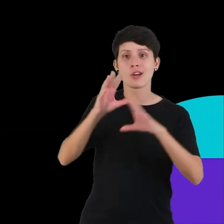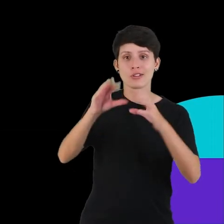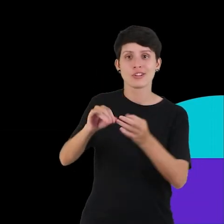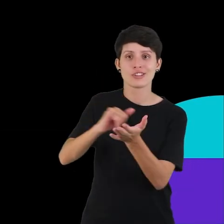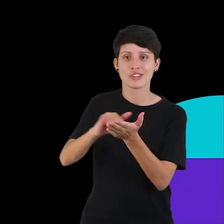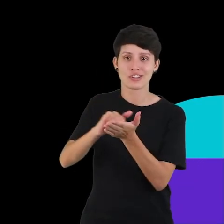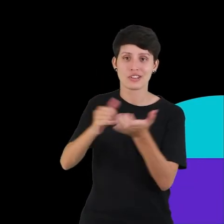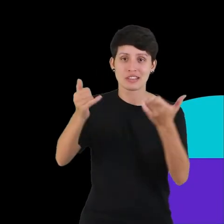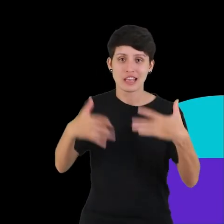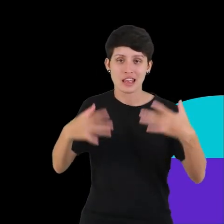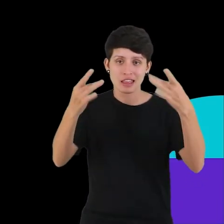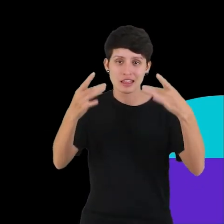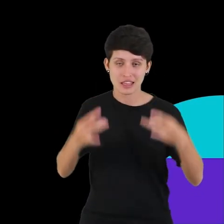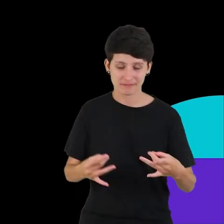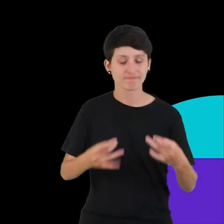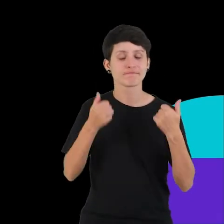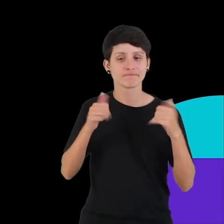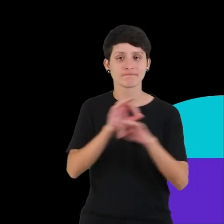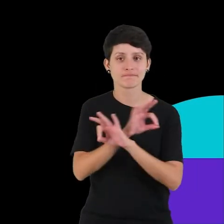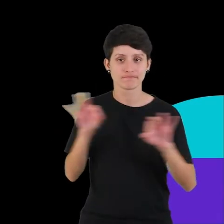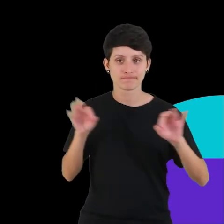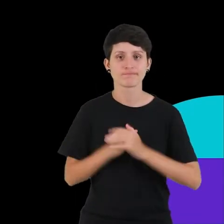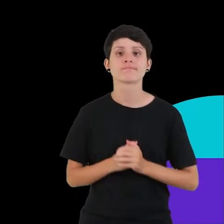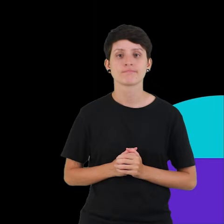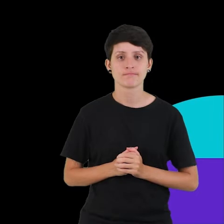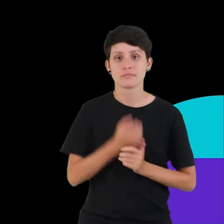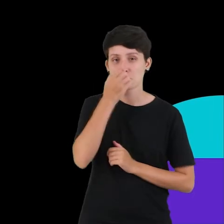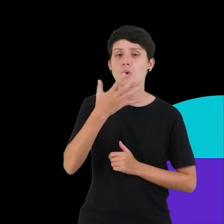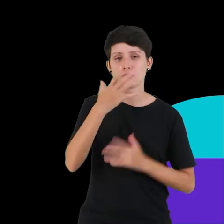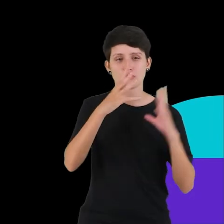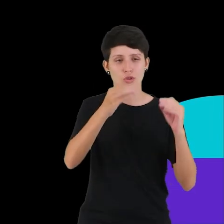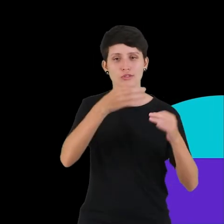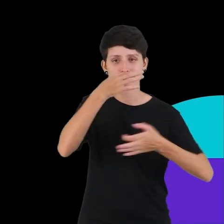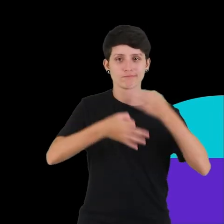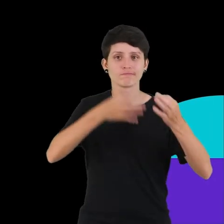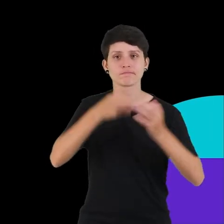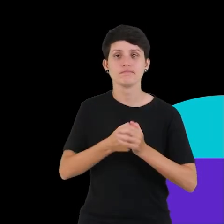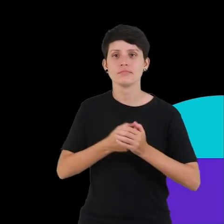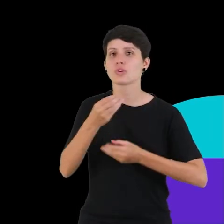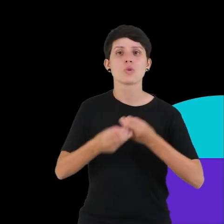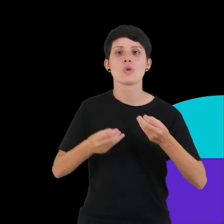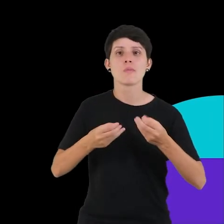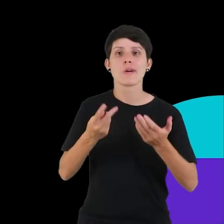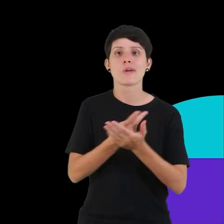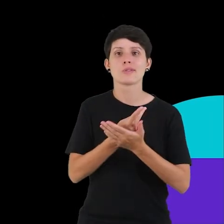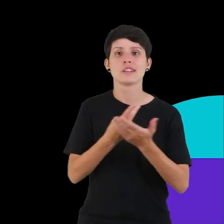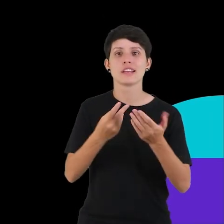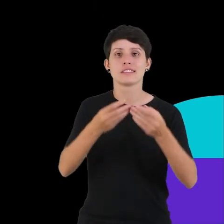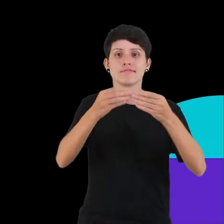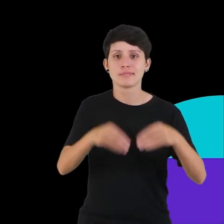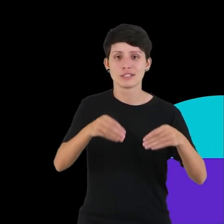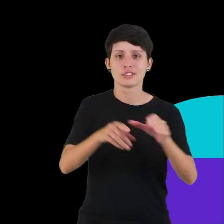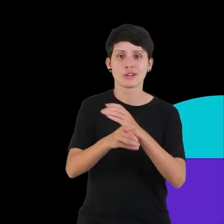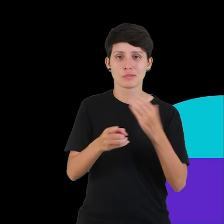É justamente esse ponto. Então, você convence as pessoas que os produtos são melhores e com mais vitaminas, legal. Pressão dos produtos como algo bom,